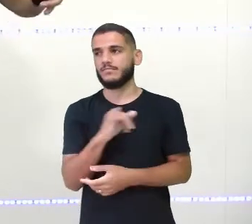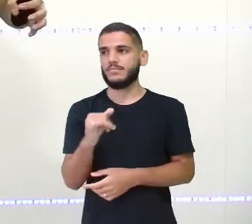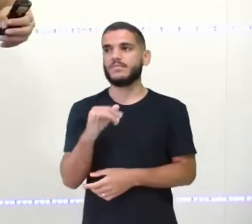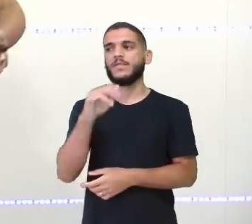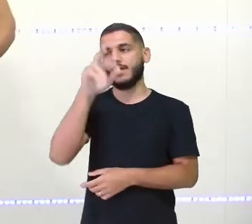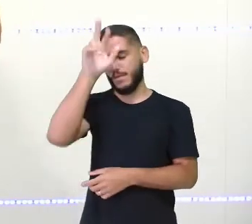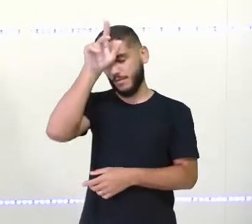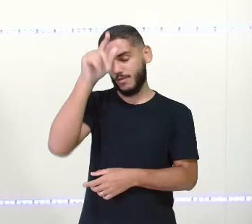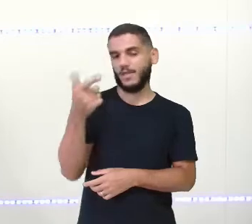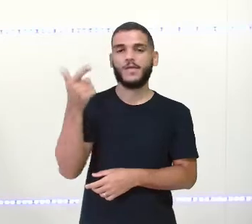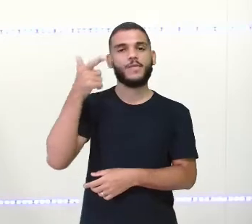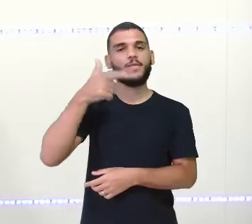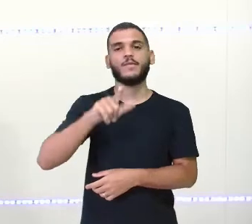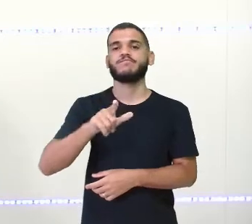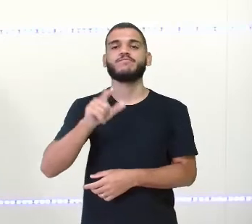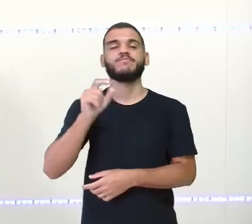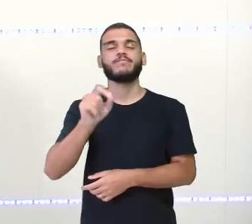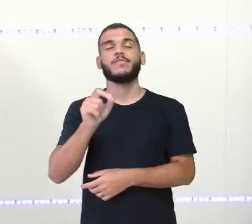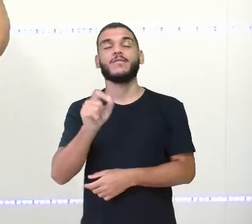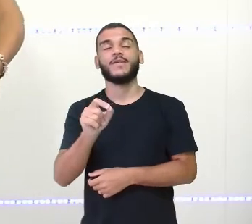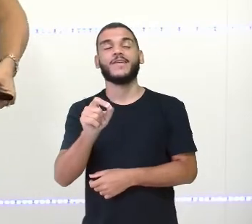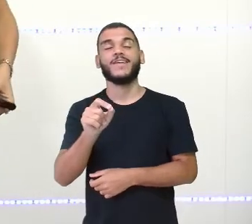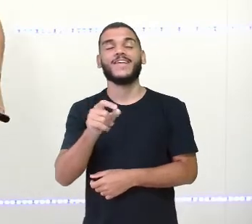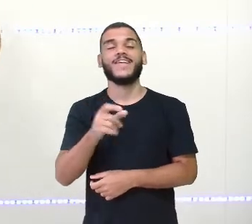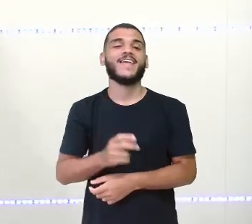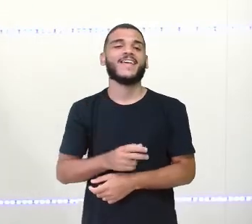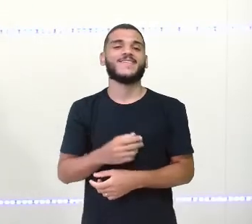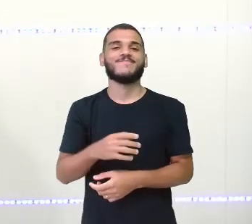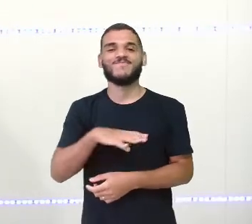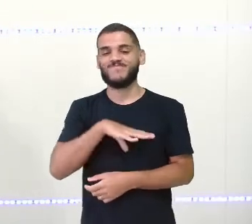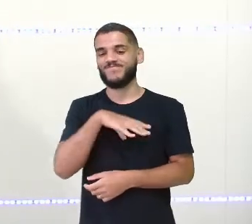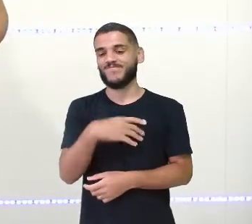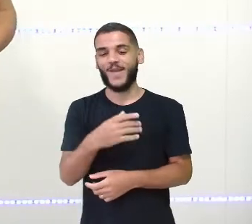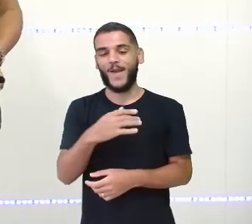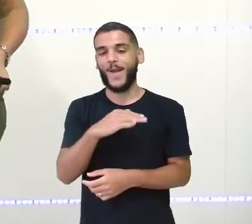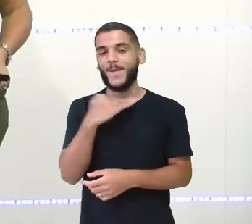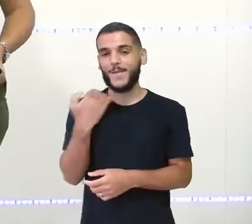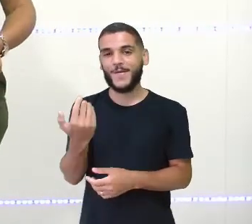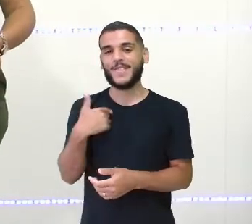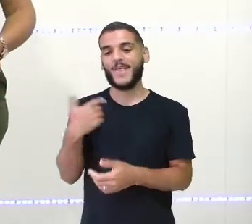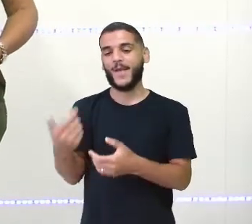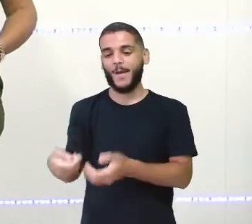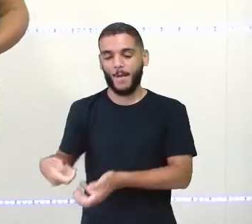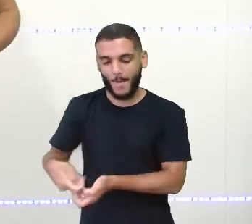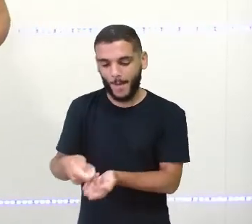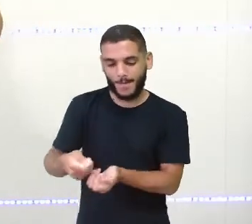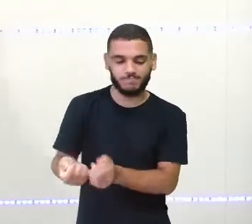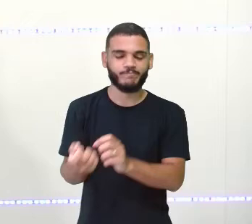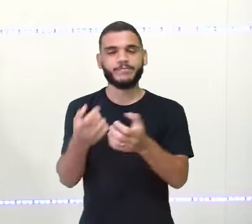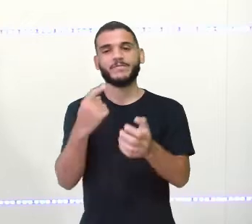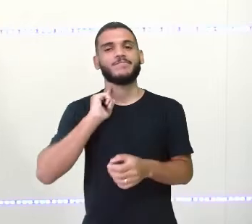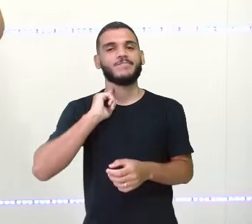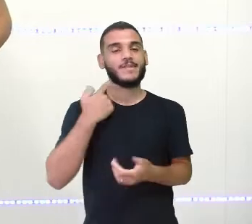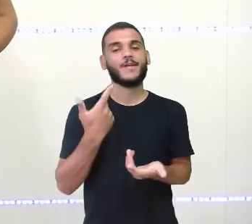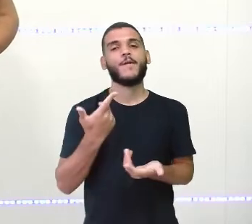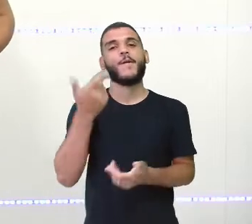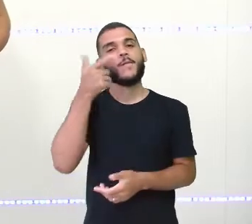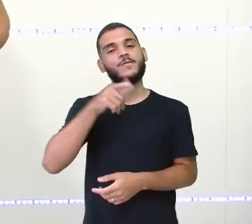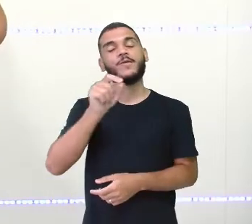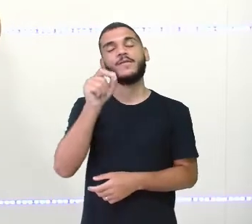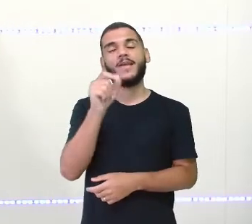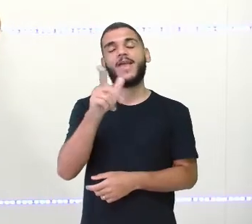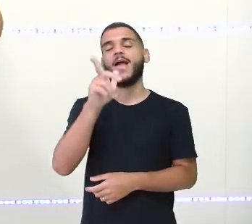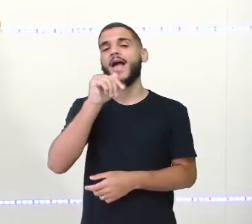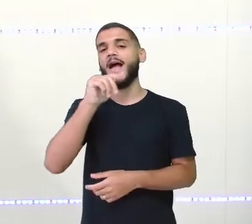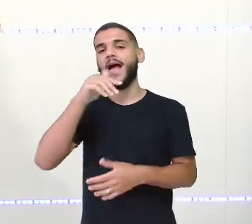tenho coragem de botar na pazinha e jogar no lixo. Eu morro de medo de barata. E saber que elas conseguem sobreviver 30